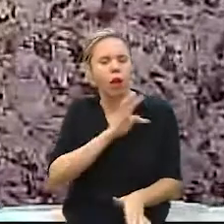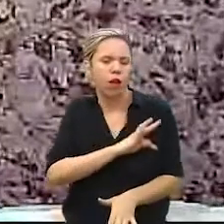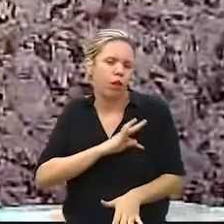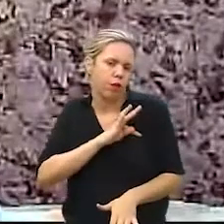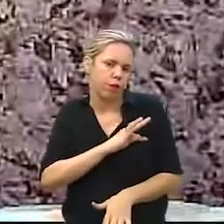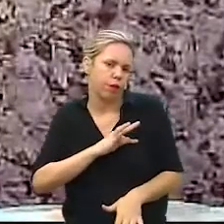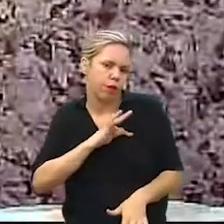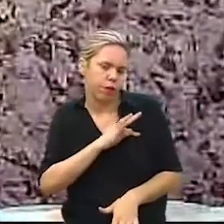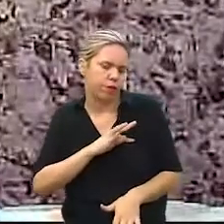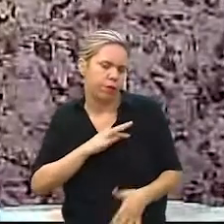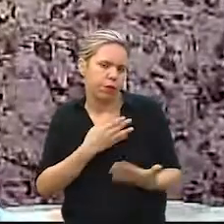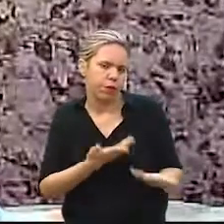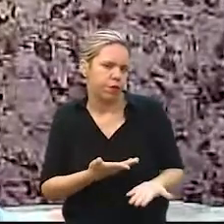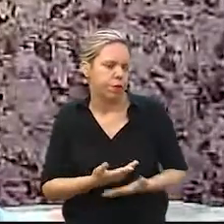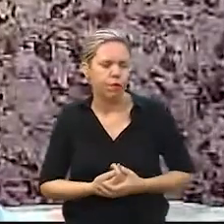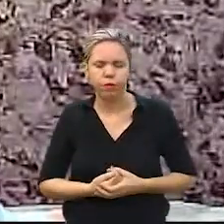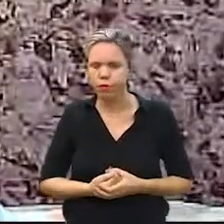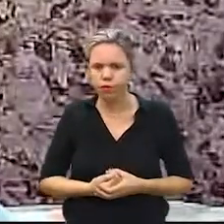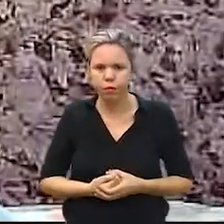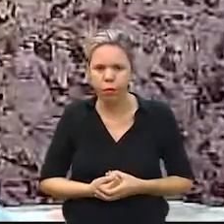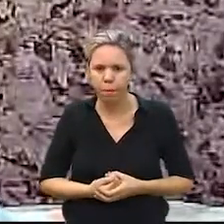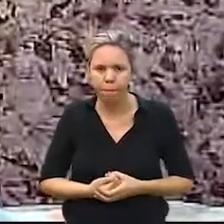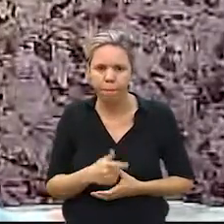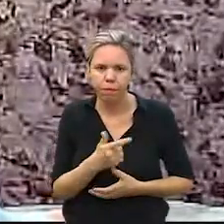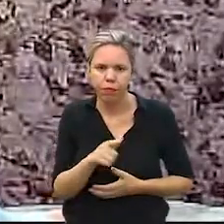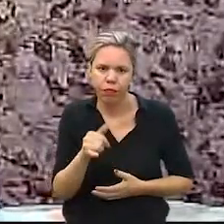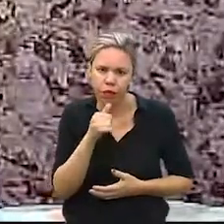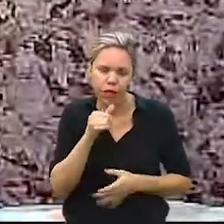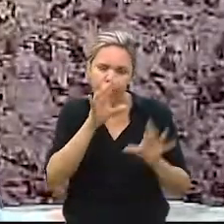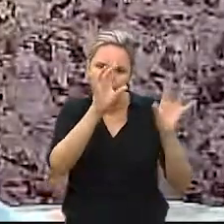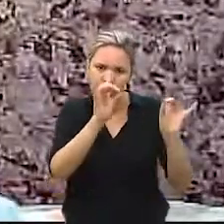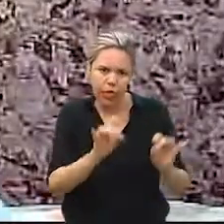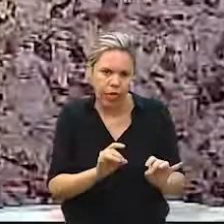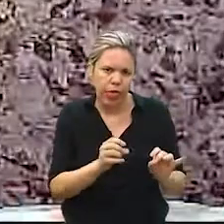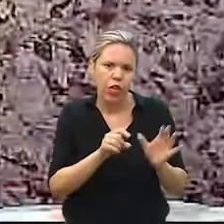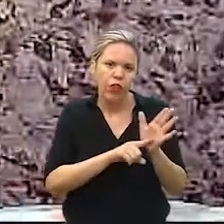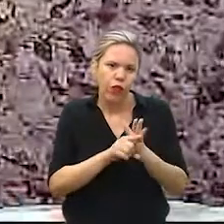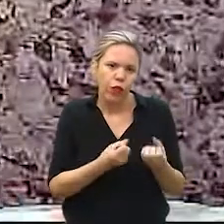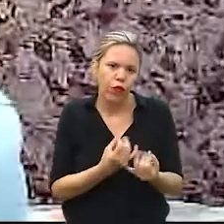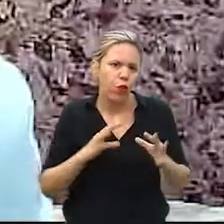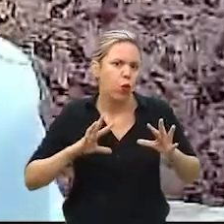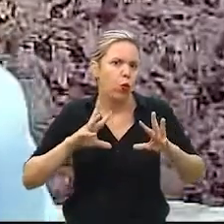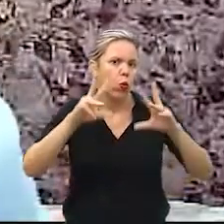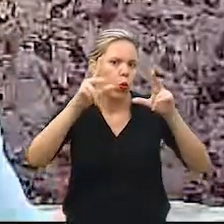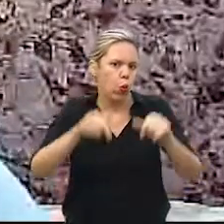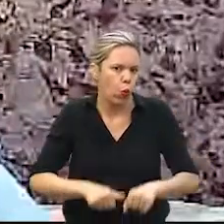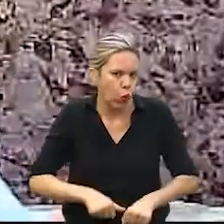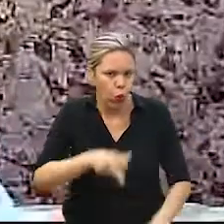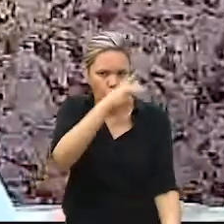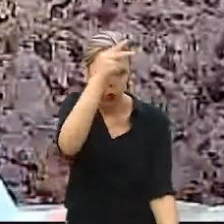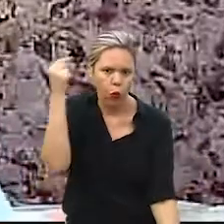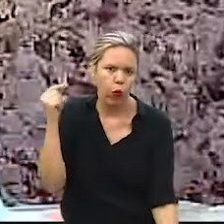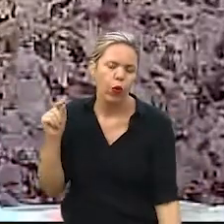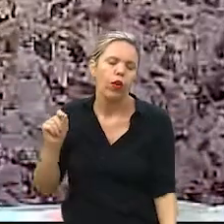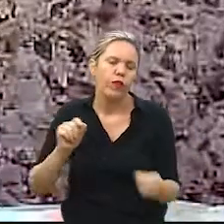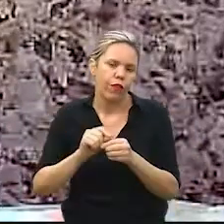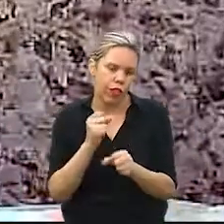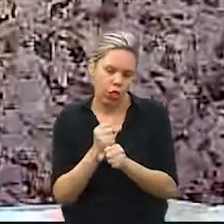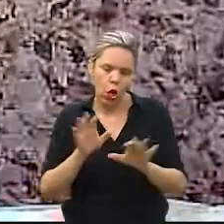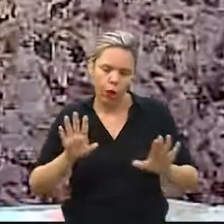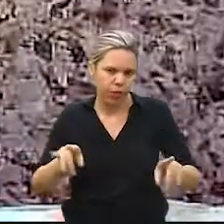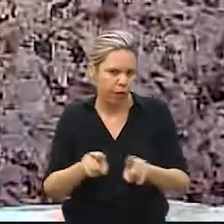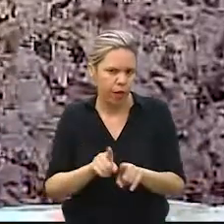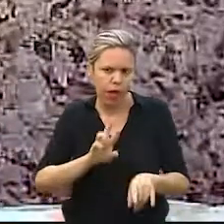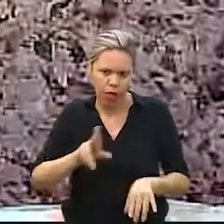técnica, ela não prevê as obras em detalhes, ela não prevê tudo que a Prefeitura vai executar, mas ela já